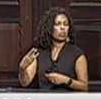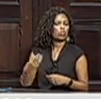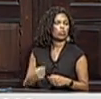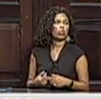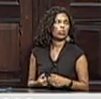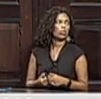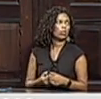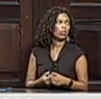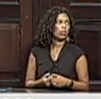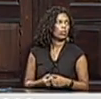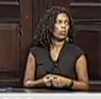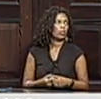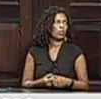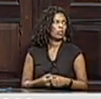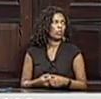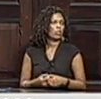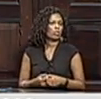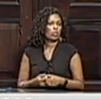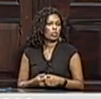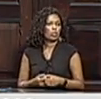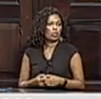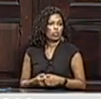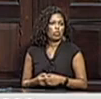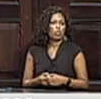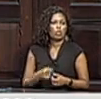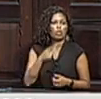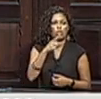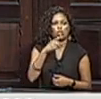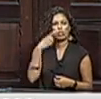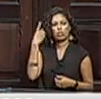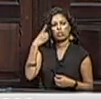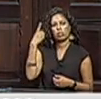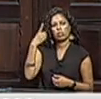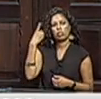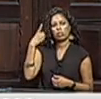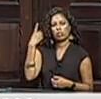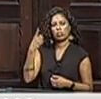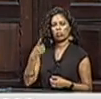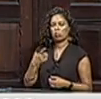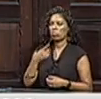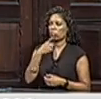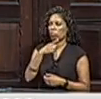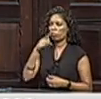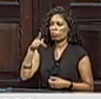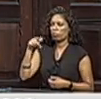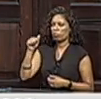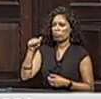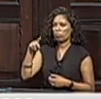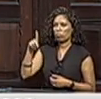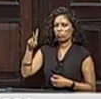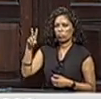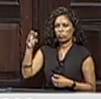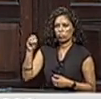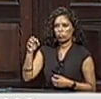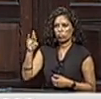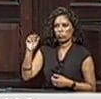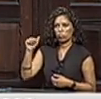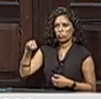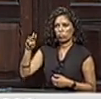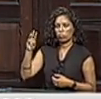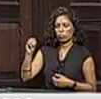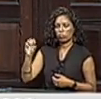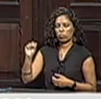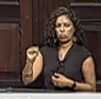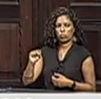deputado Paulo Ramos. Pedindo naturalmente o voto sim, que é uma coisa muito mais simbólica do que para que nós possamos expressar